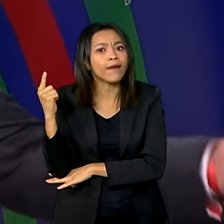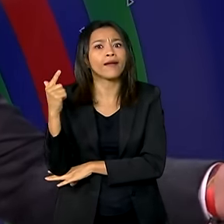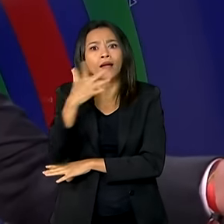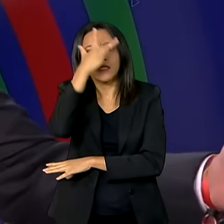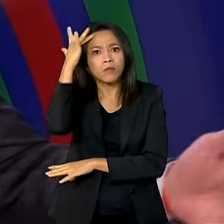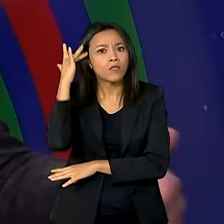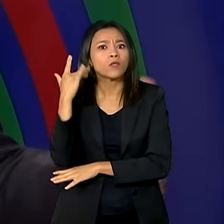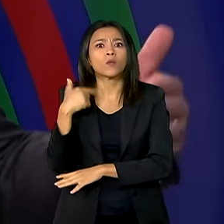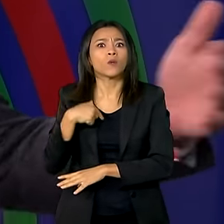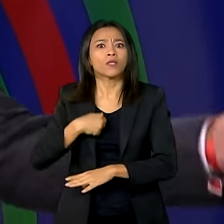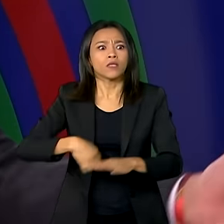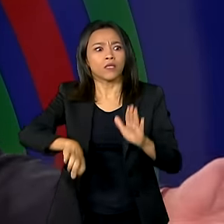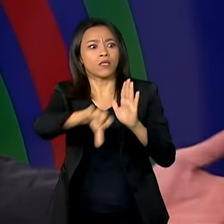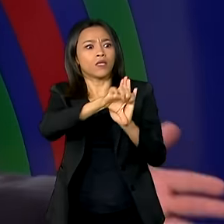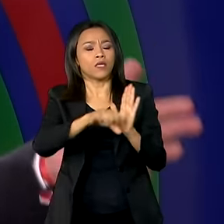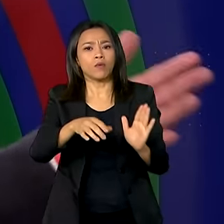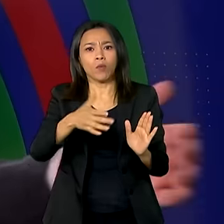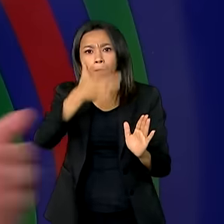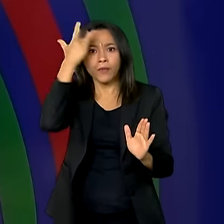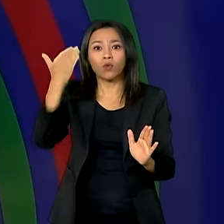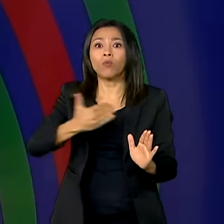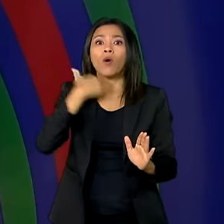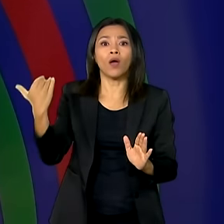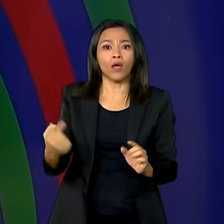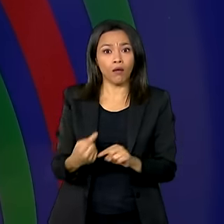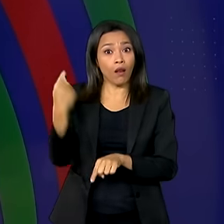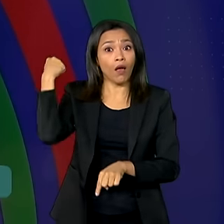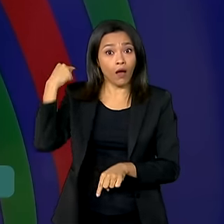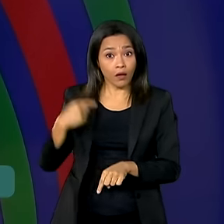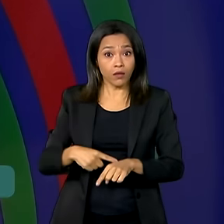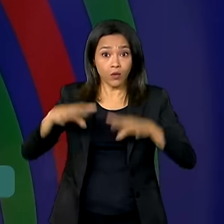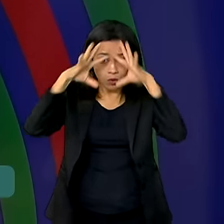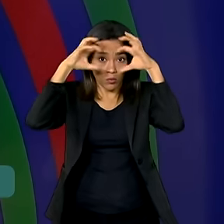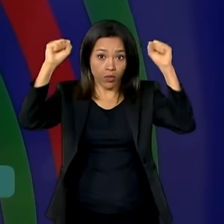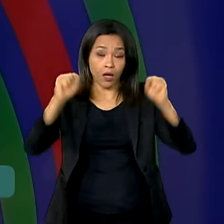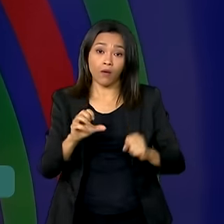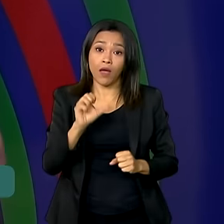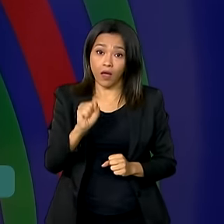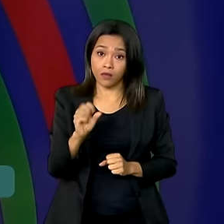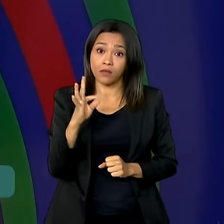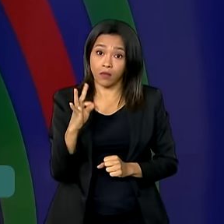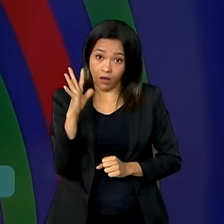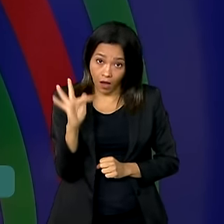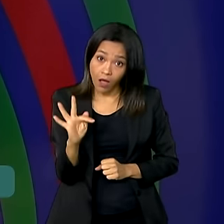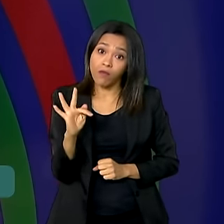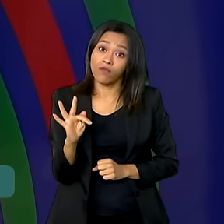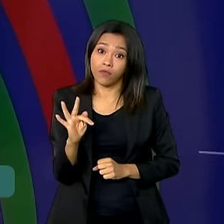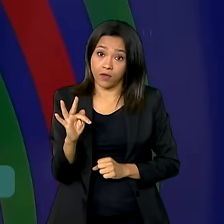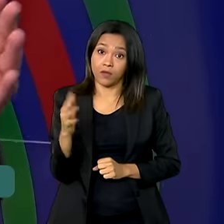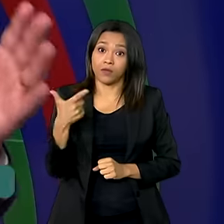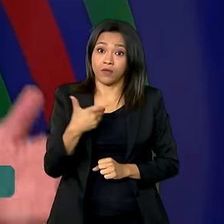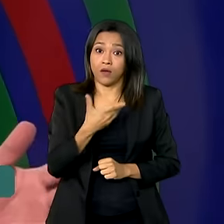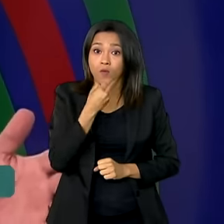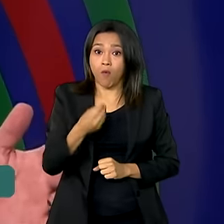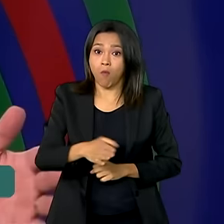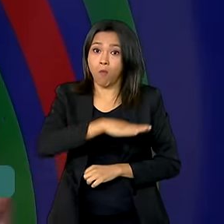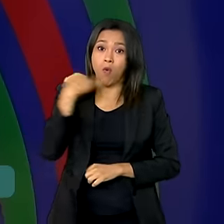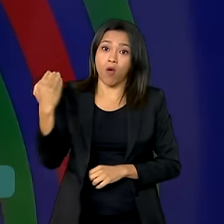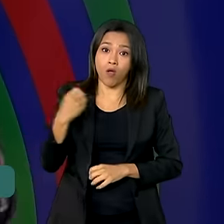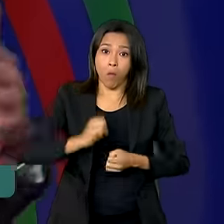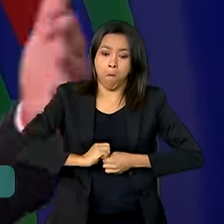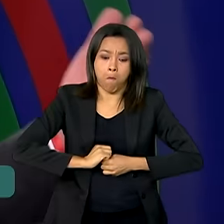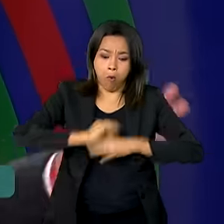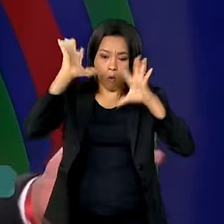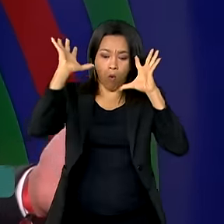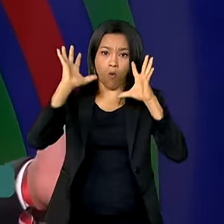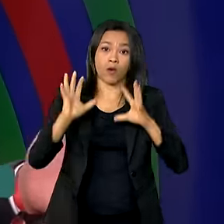cometam crimes, inclusive perdeu a vida lá no STF. Ou seja, o ataque à democracia é permanente, a gente tem que estar sempre alerta.